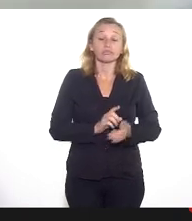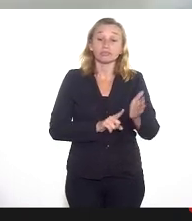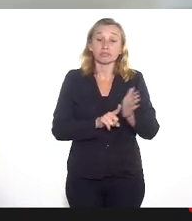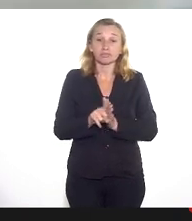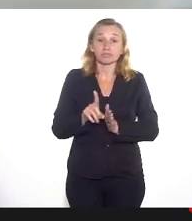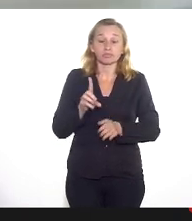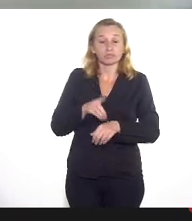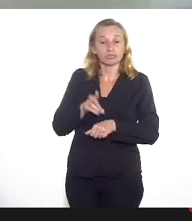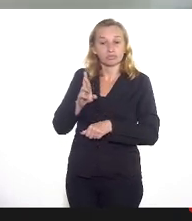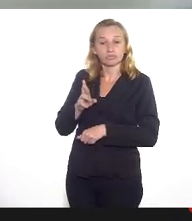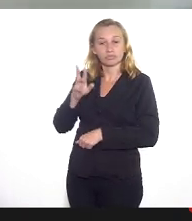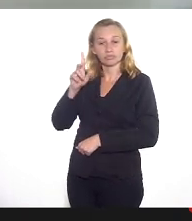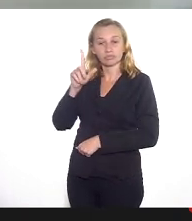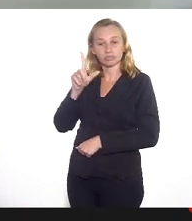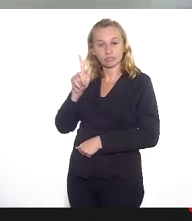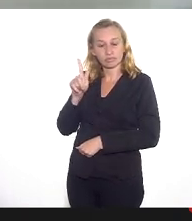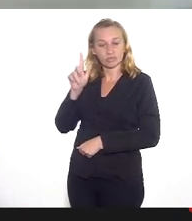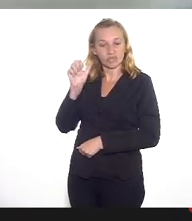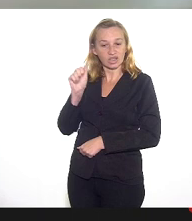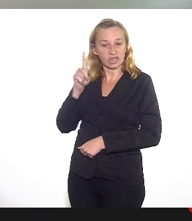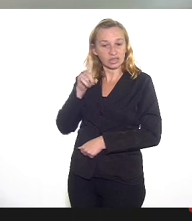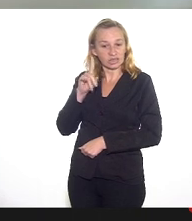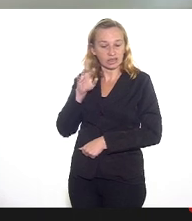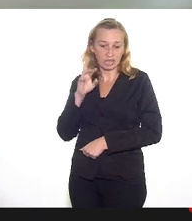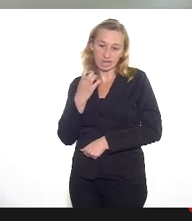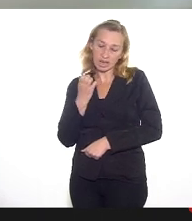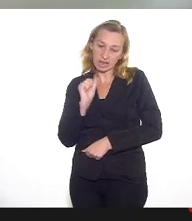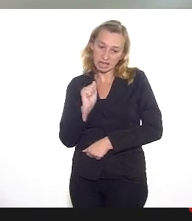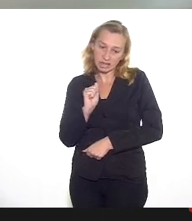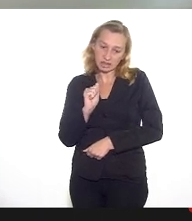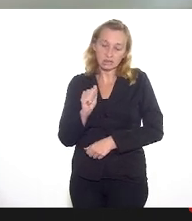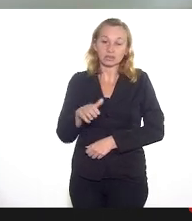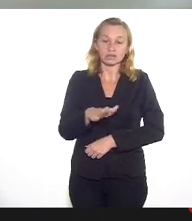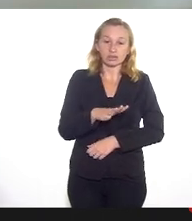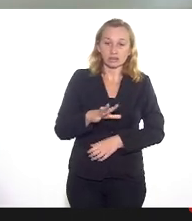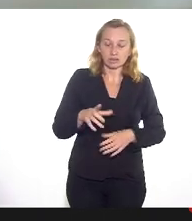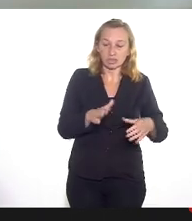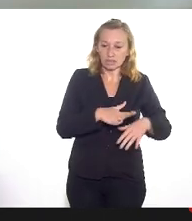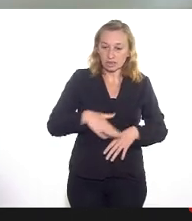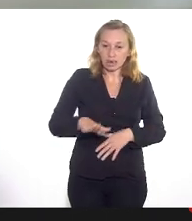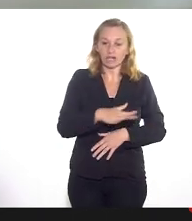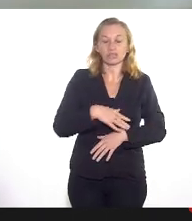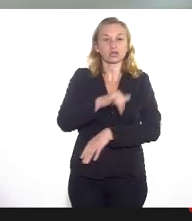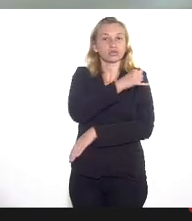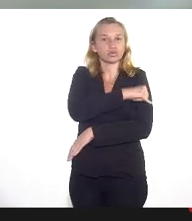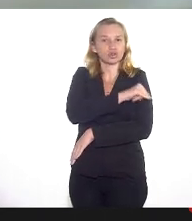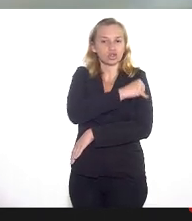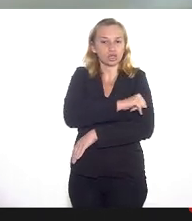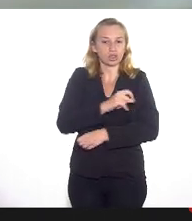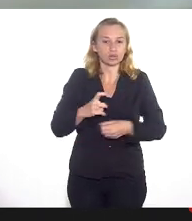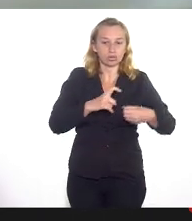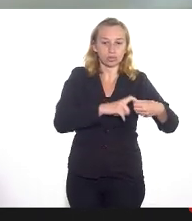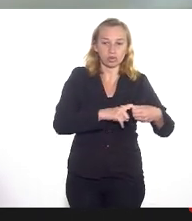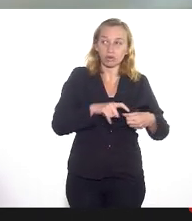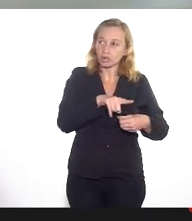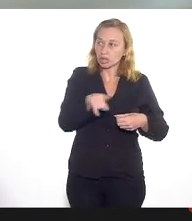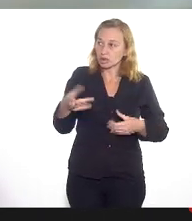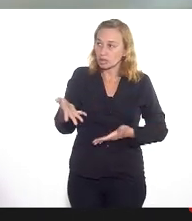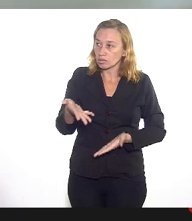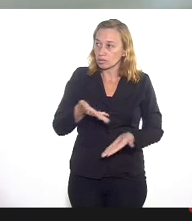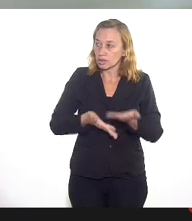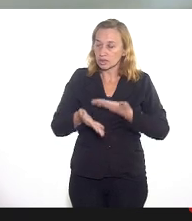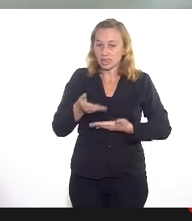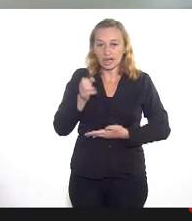doutor Gadelha, dentro dos campos do Rio de Janeiro, de concessão, se os senhores são parceiro com